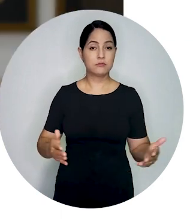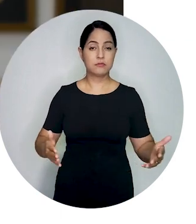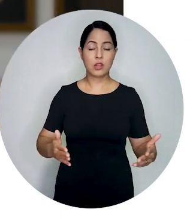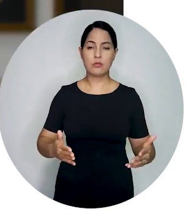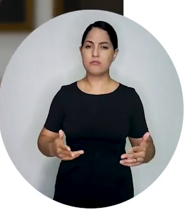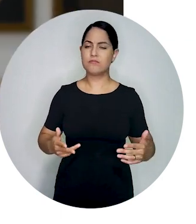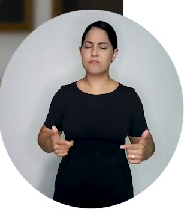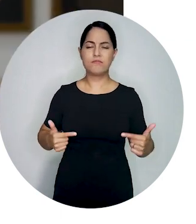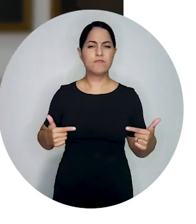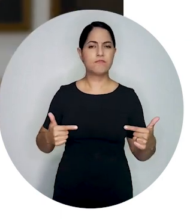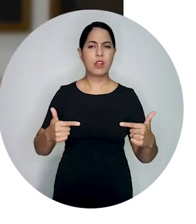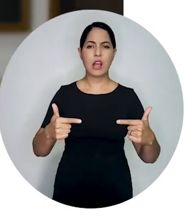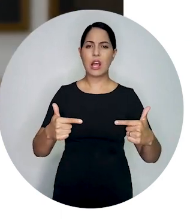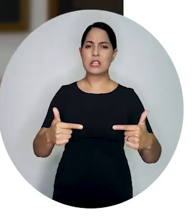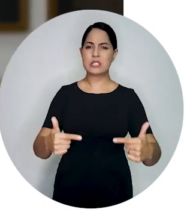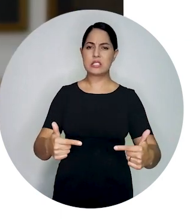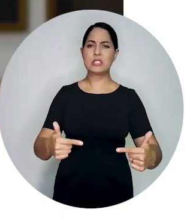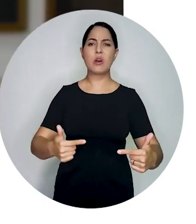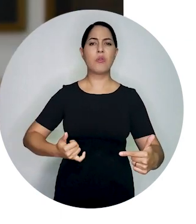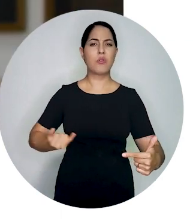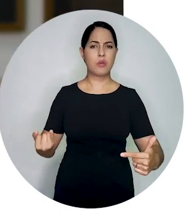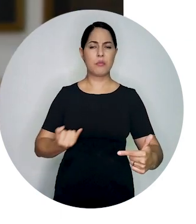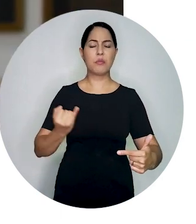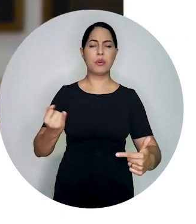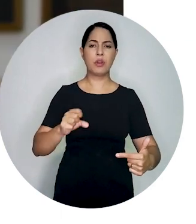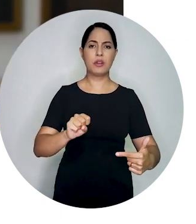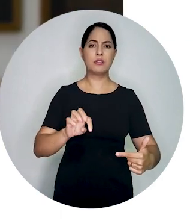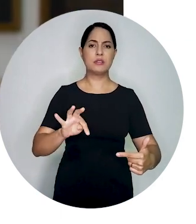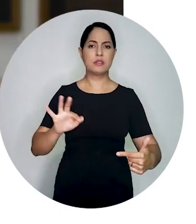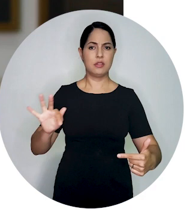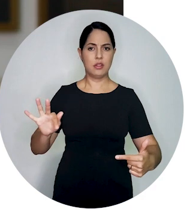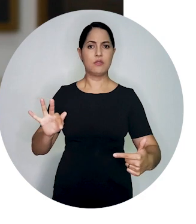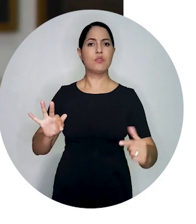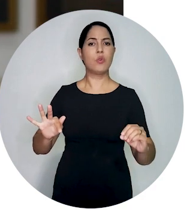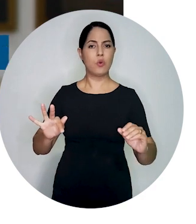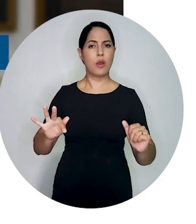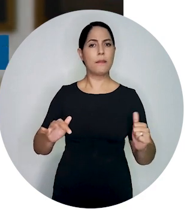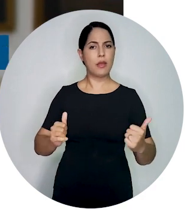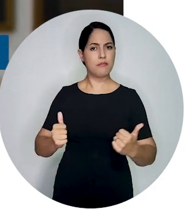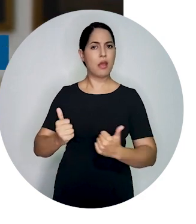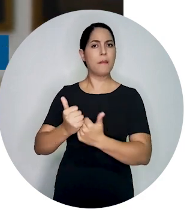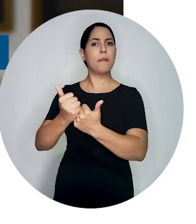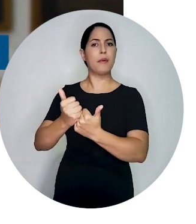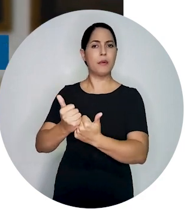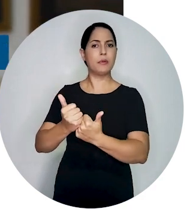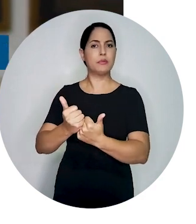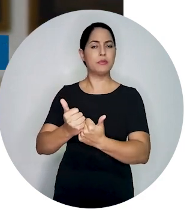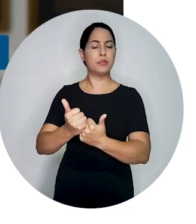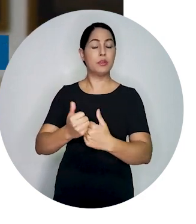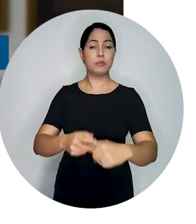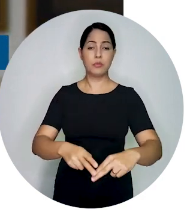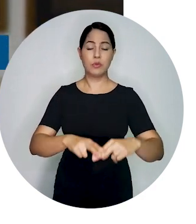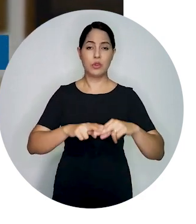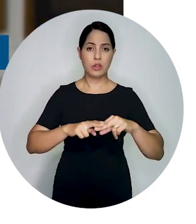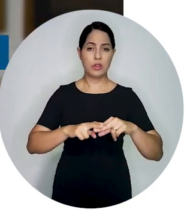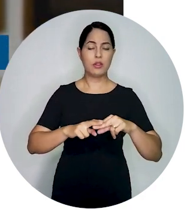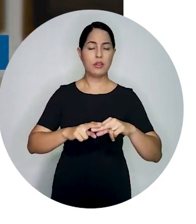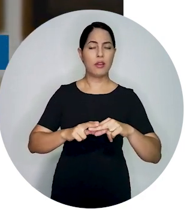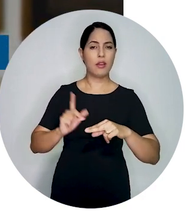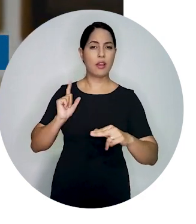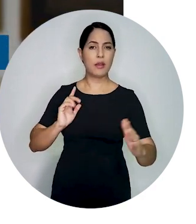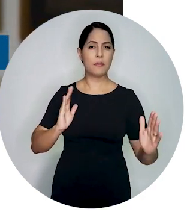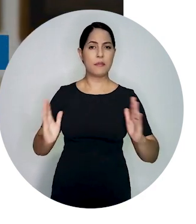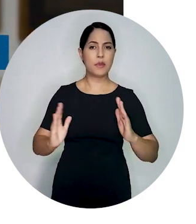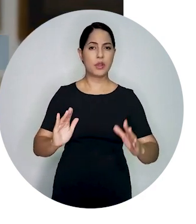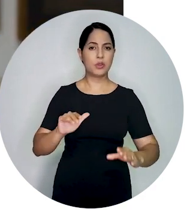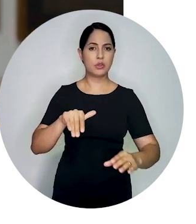aspas, trata-se de mais uma excelente iniciativa do Supremo Tribunal Federal, que terá o apoio da OAB, assim como foram as recentes